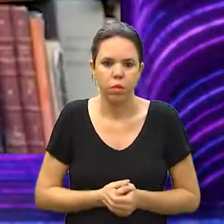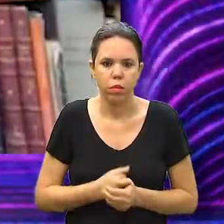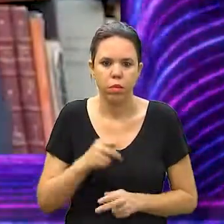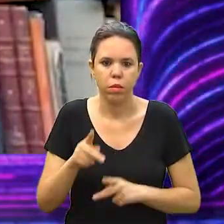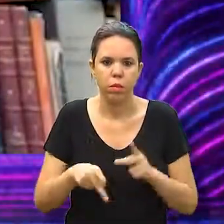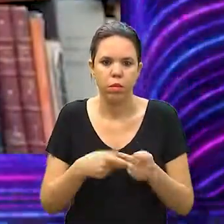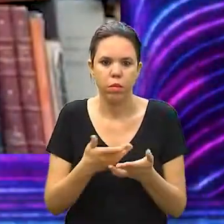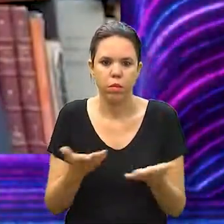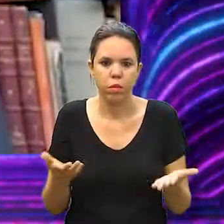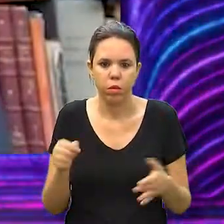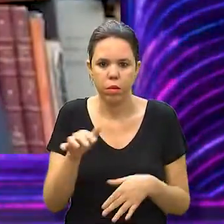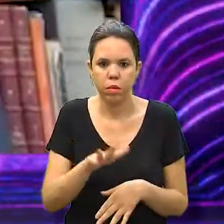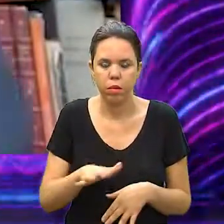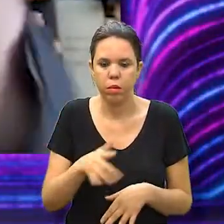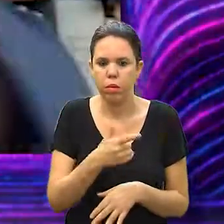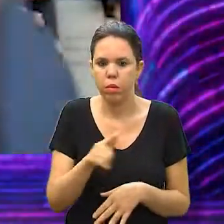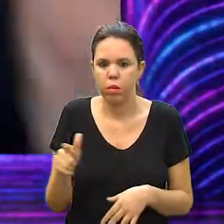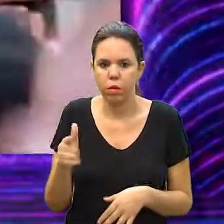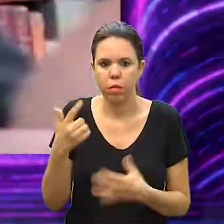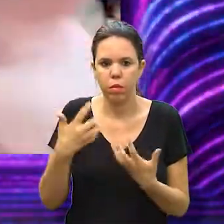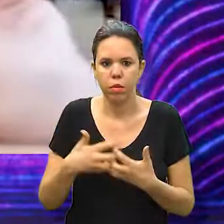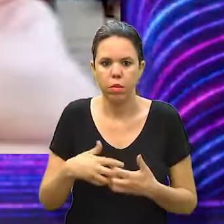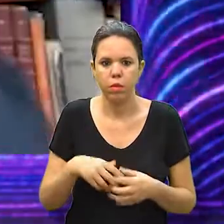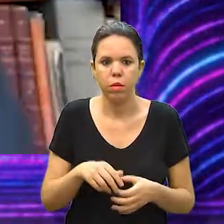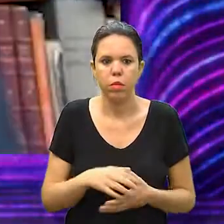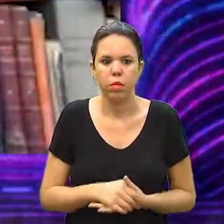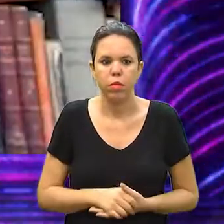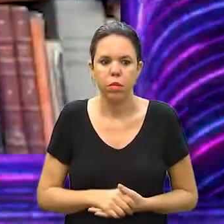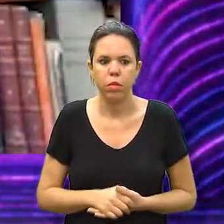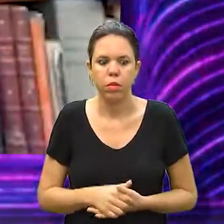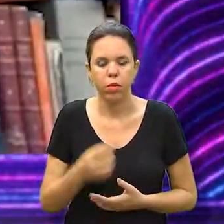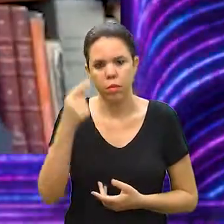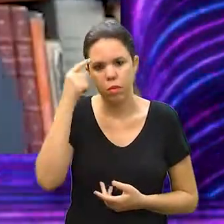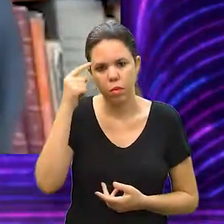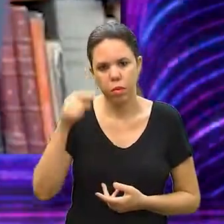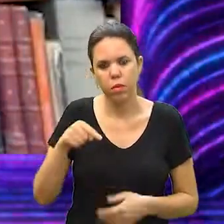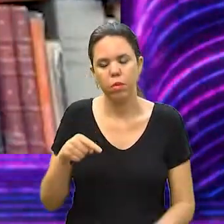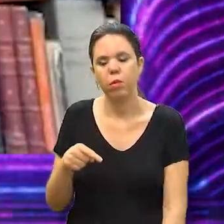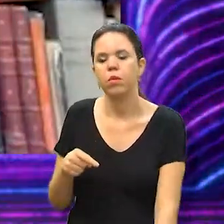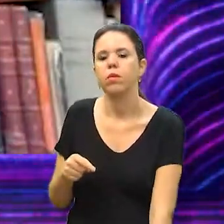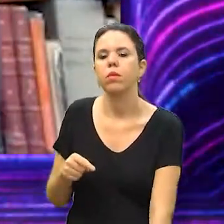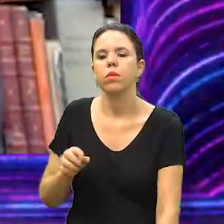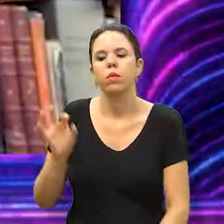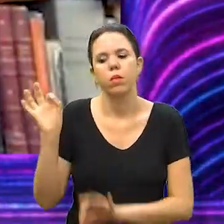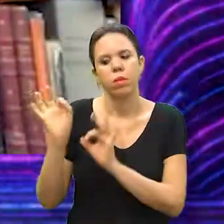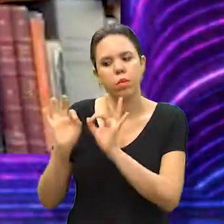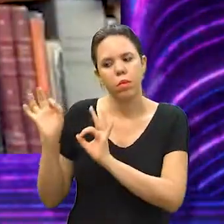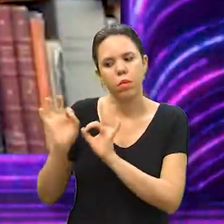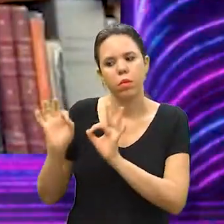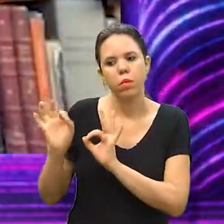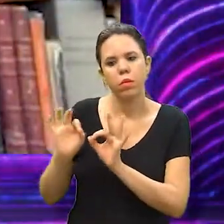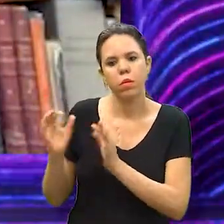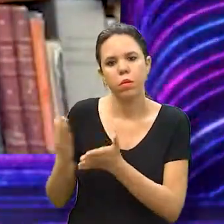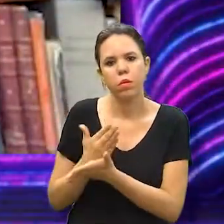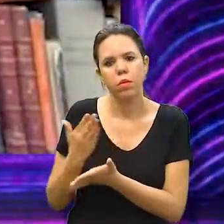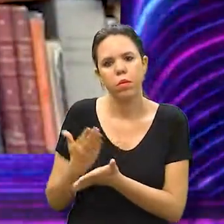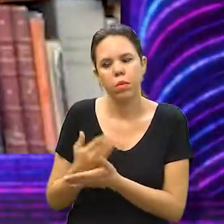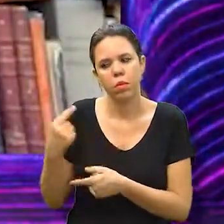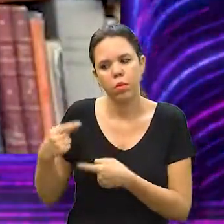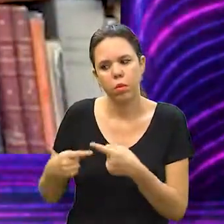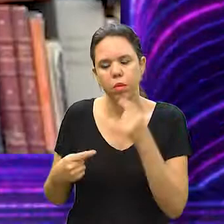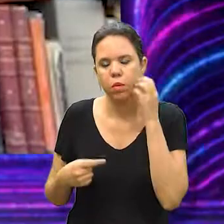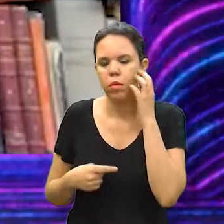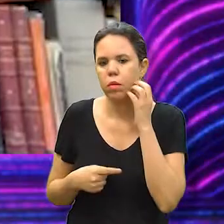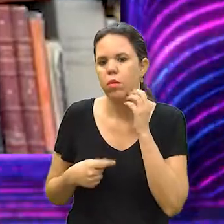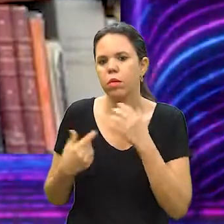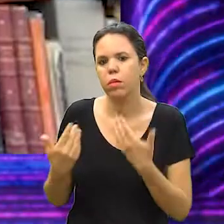as pessoas, em geral, não tinham pensado. Então, essa ideia da criatividade, que é uma coisa que o livro também discute,